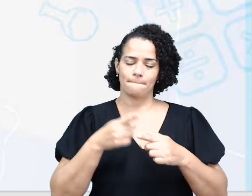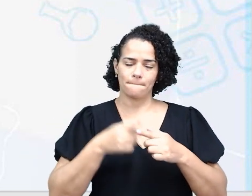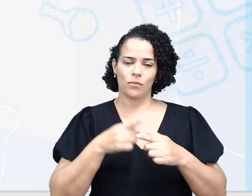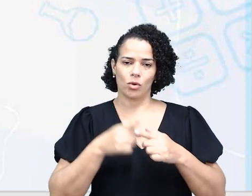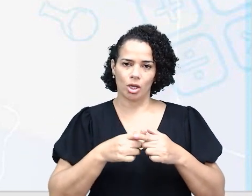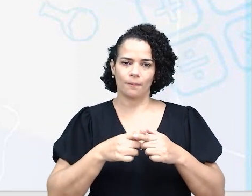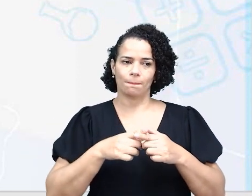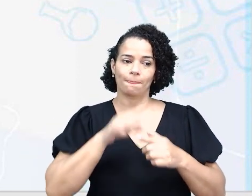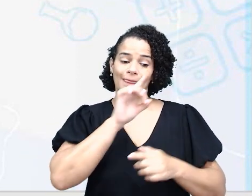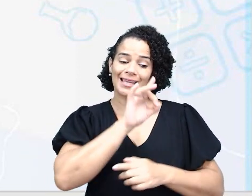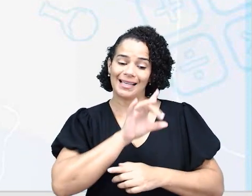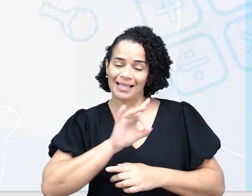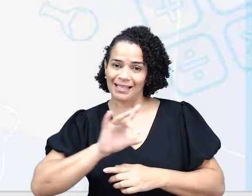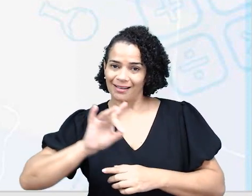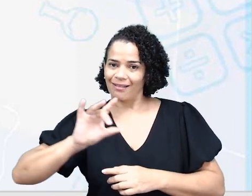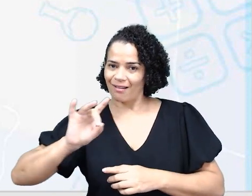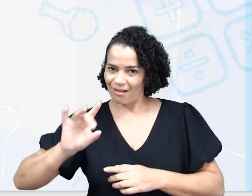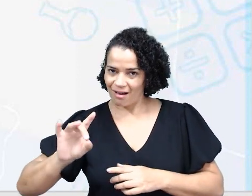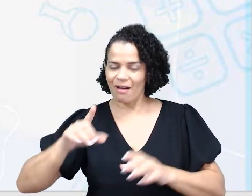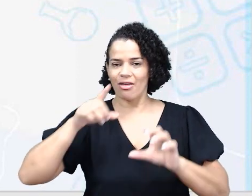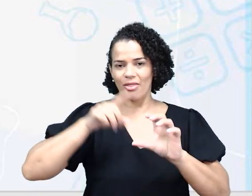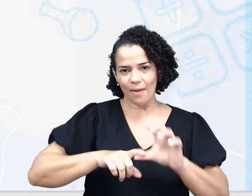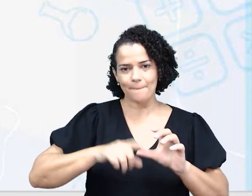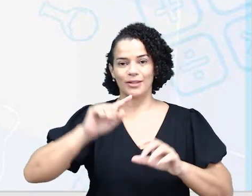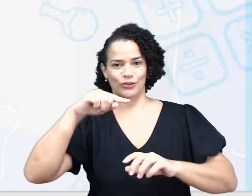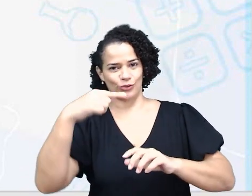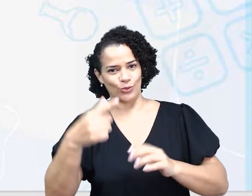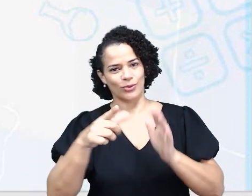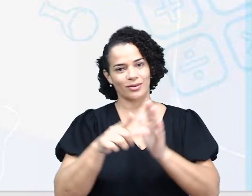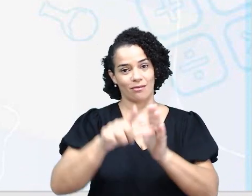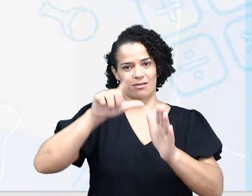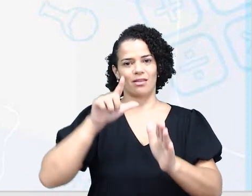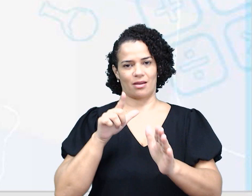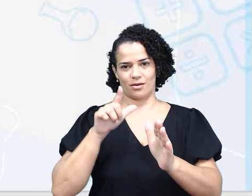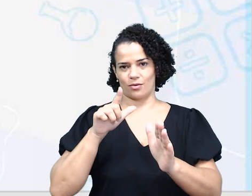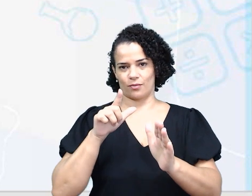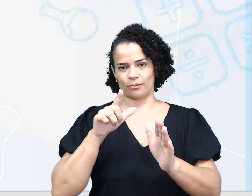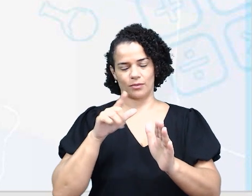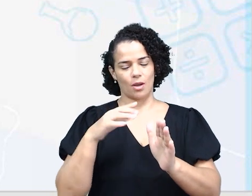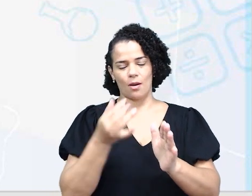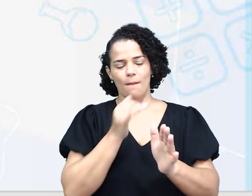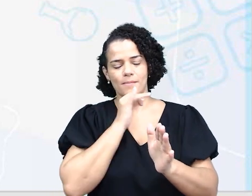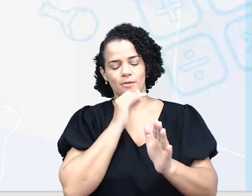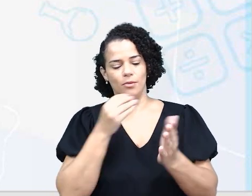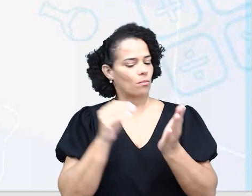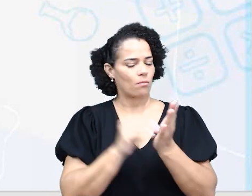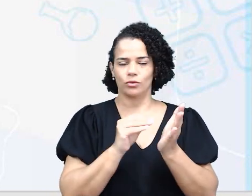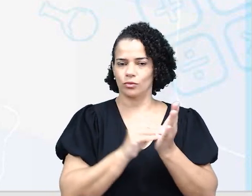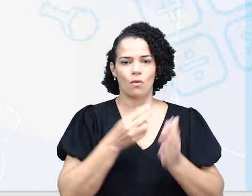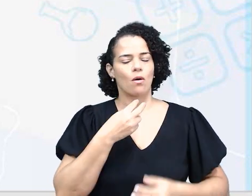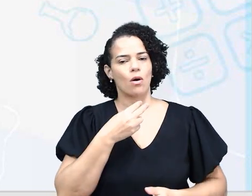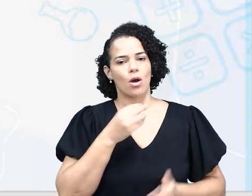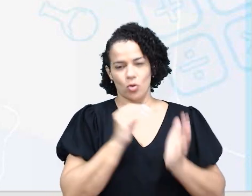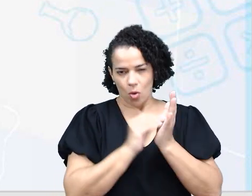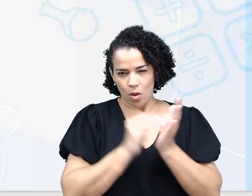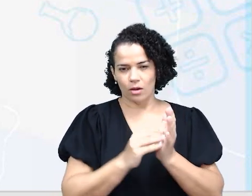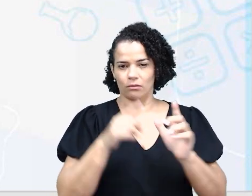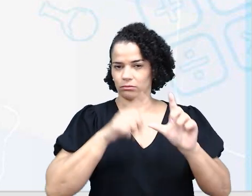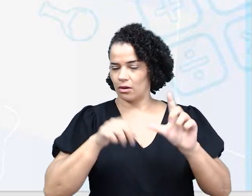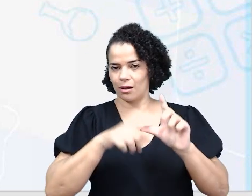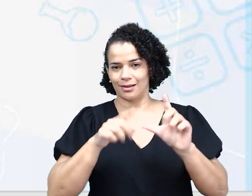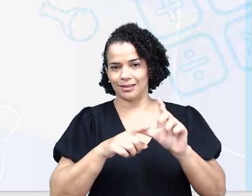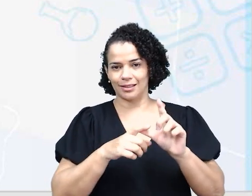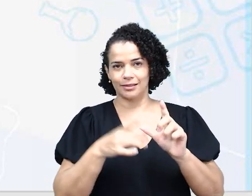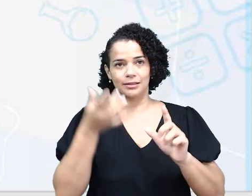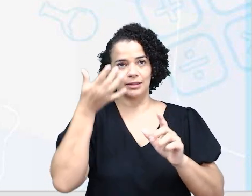Porque cada elemento depende do elemento anterior. Eu não posso jogar em uma letra sem saber qual era a letra que estava vindo